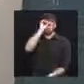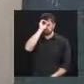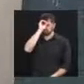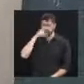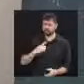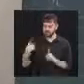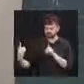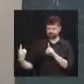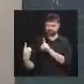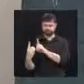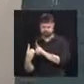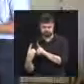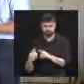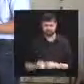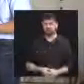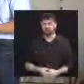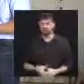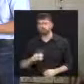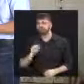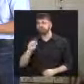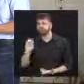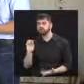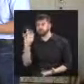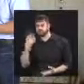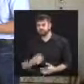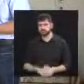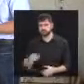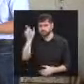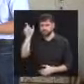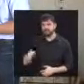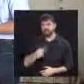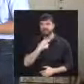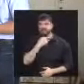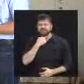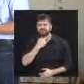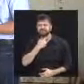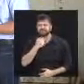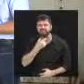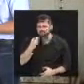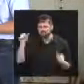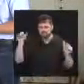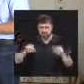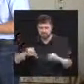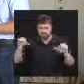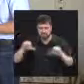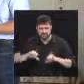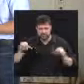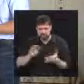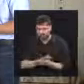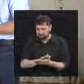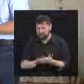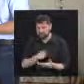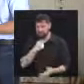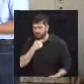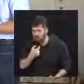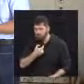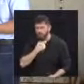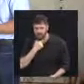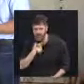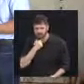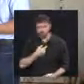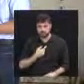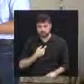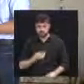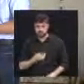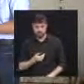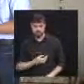ele. E aí o que aconteceu? Um dia ele estava rouco. E como ele estava rouco, o Pedro Humberto, que era o